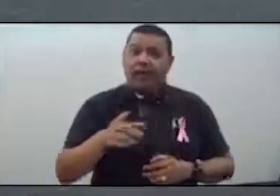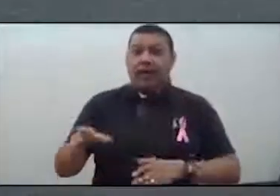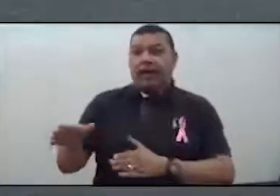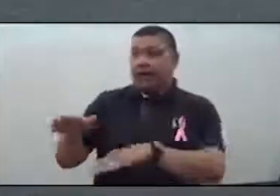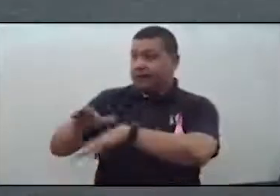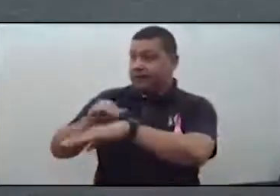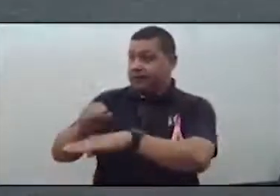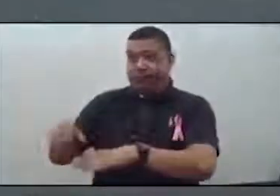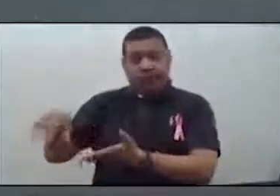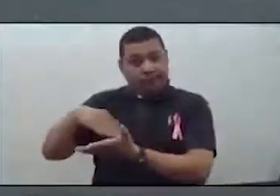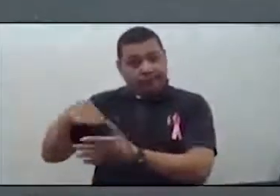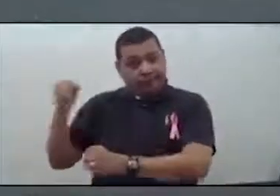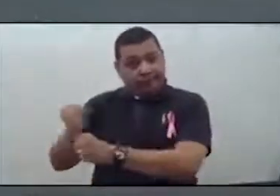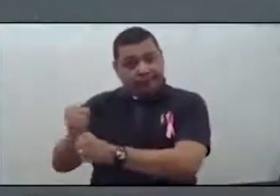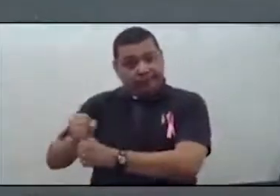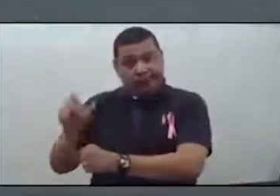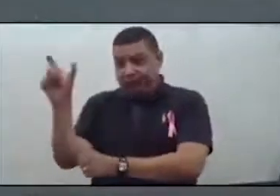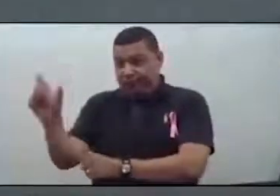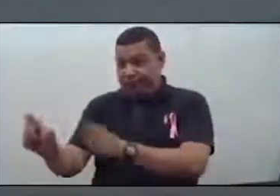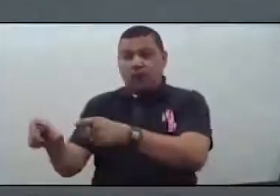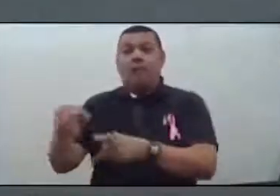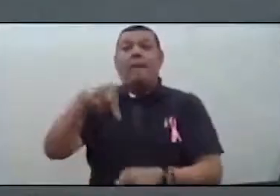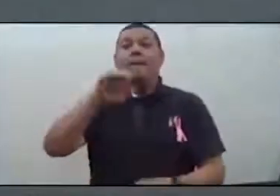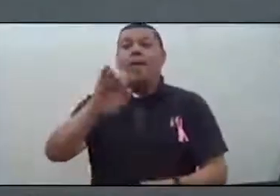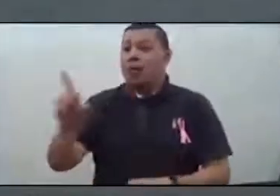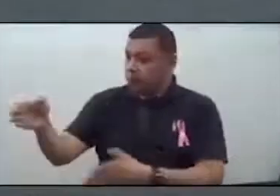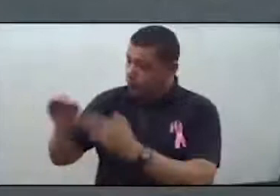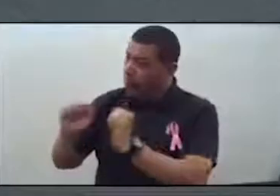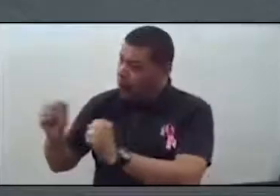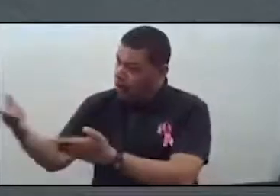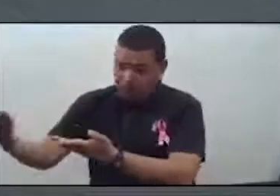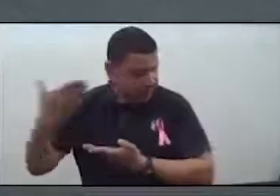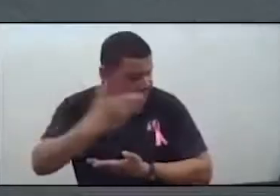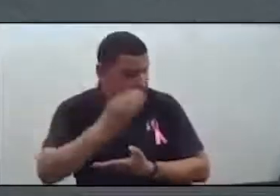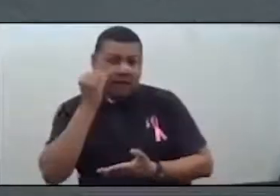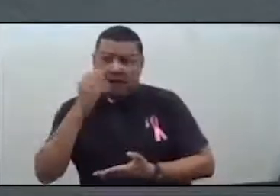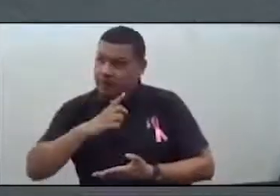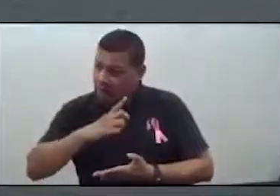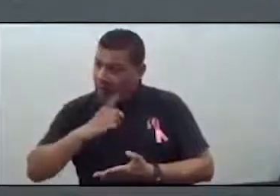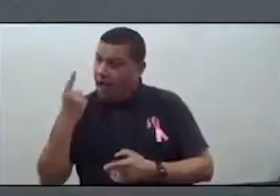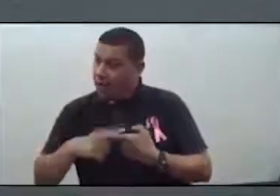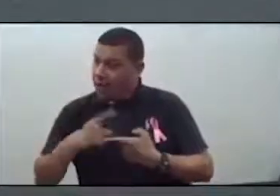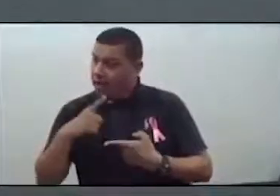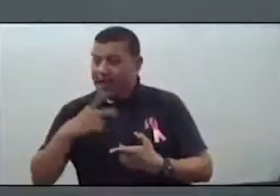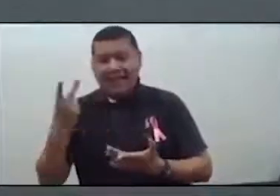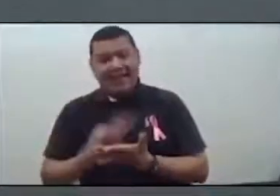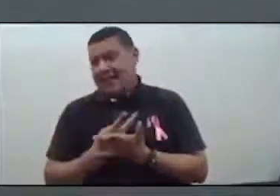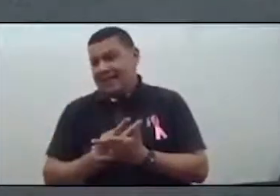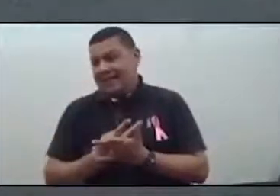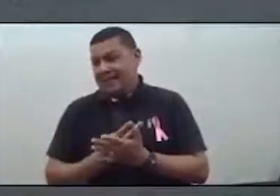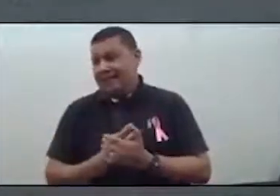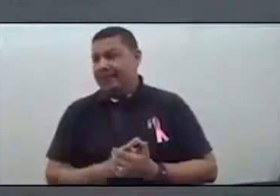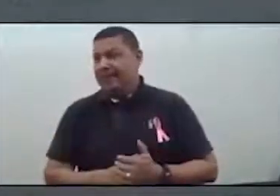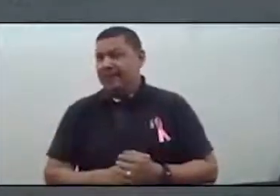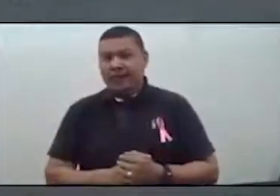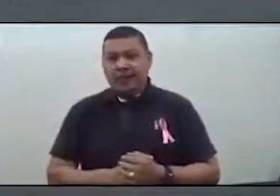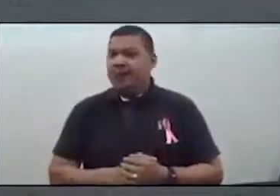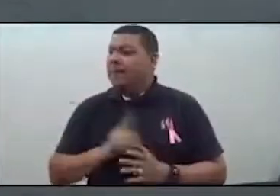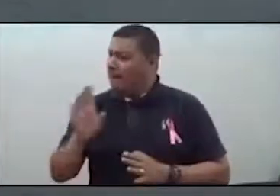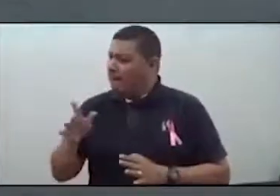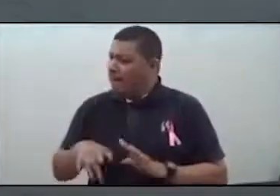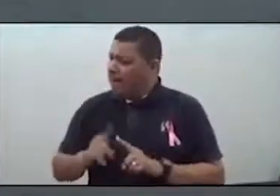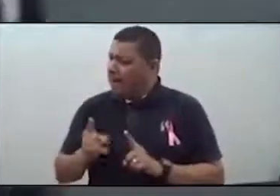que atenda essa reivindicação nossa, que possa ir lá e resolver aquela situação que está muito fácil de